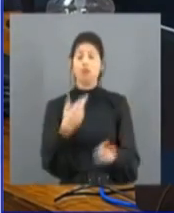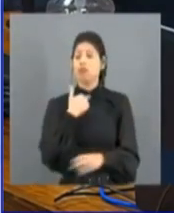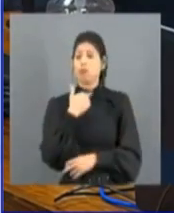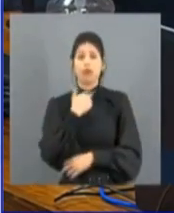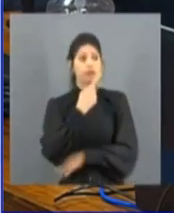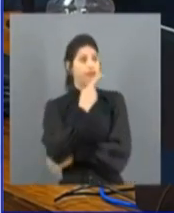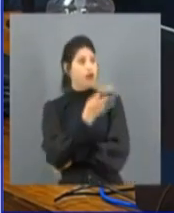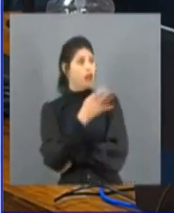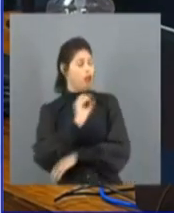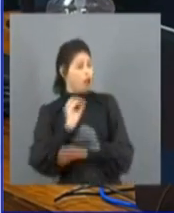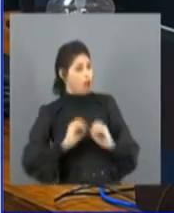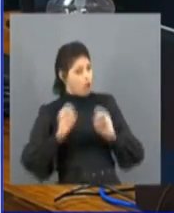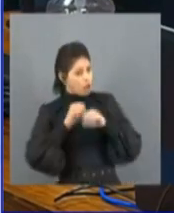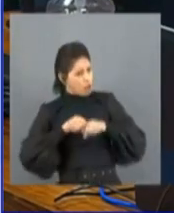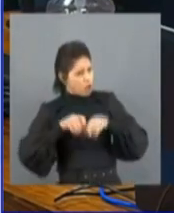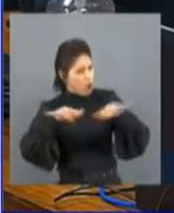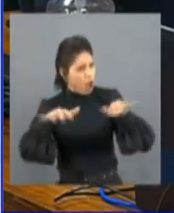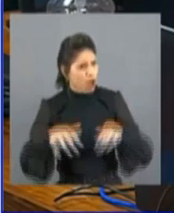você